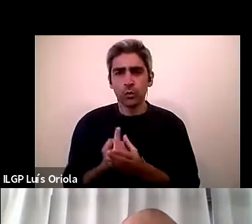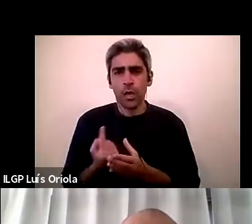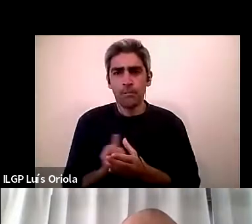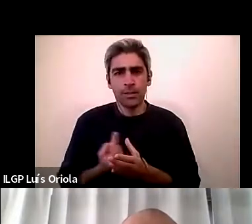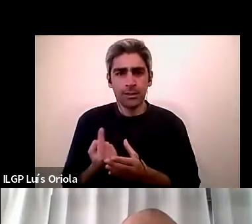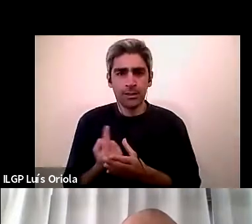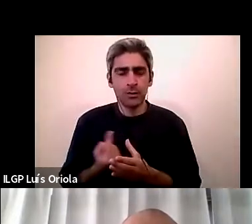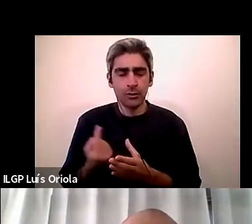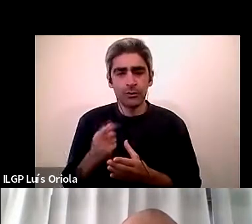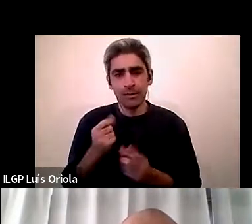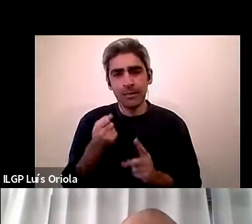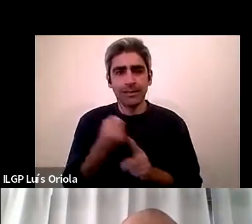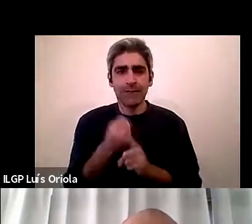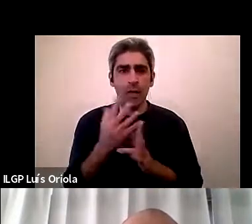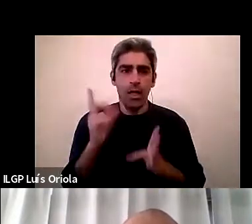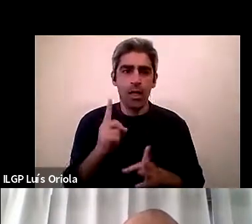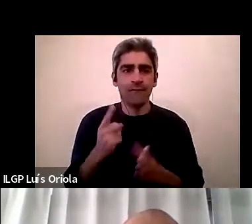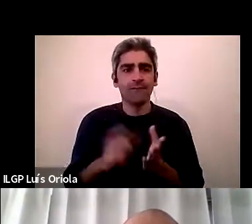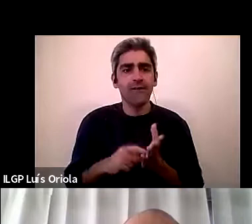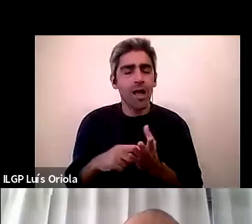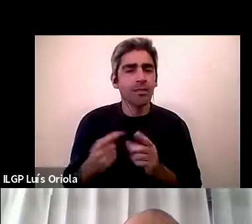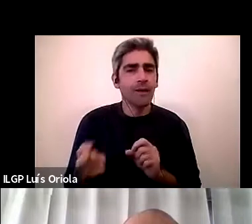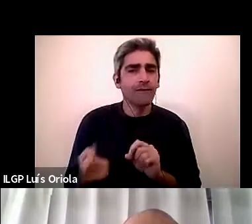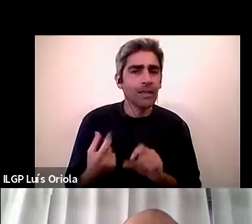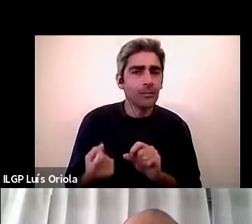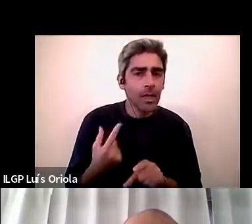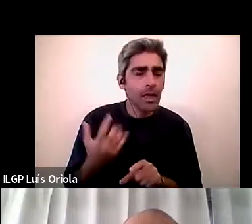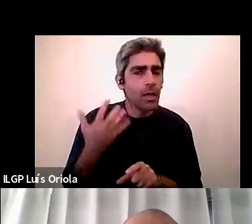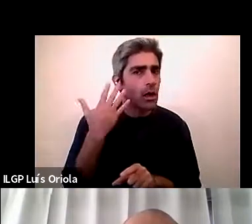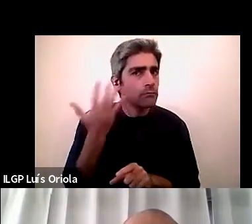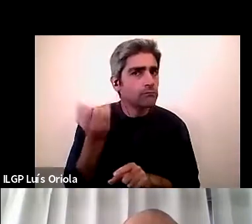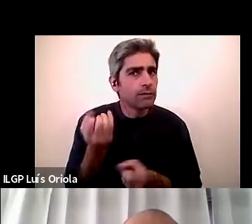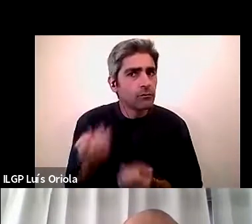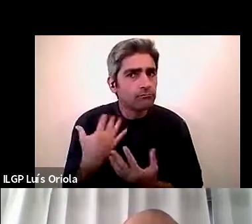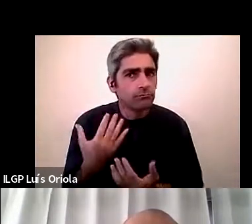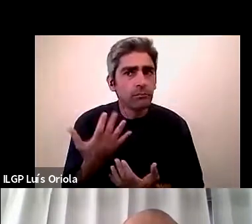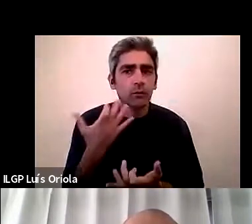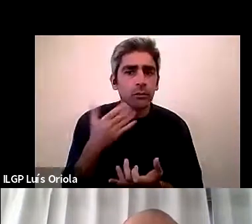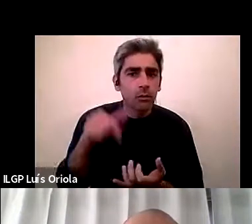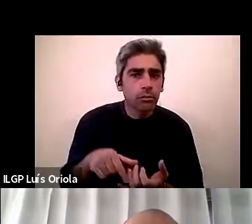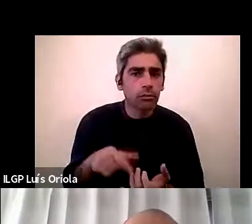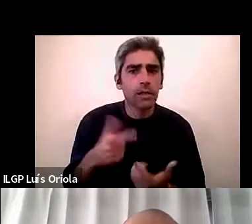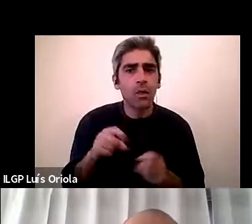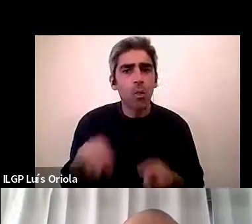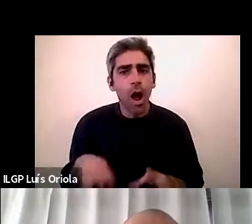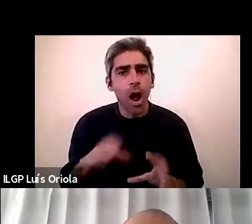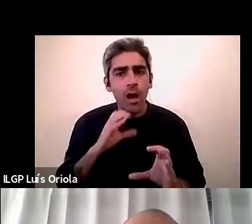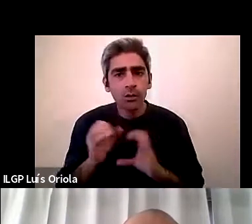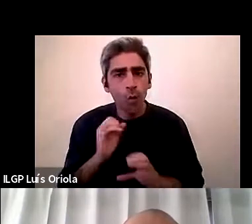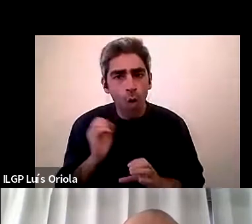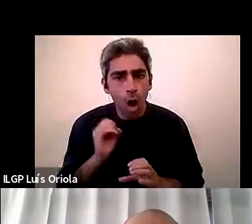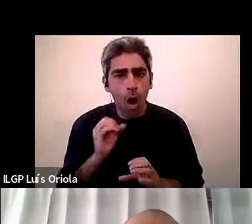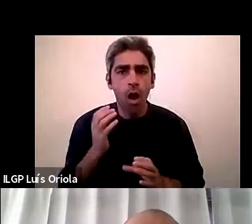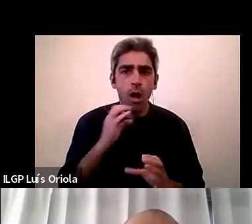um grande desafio, a falta de feedback imediato, a falta de linguagem não